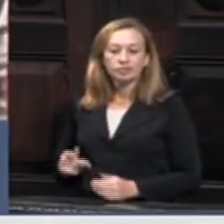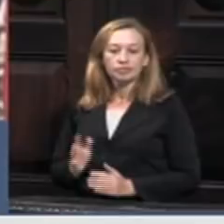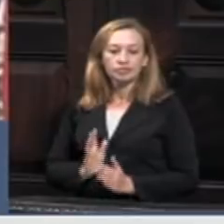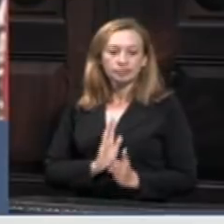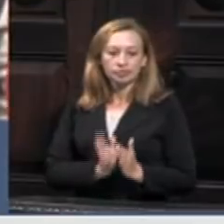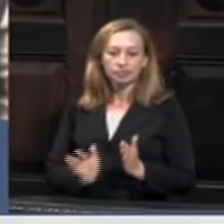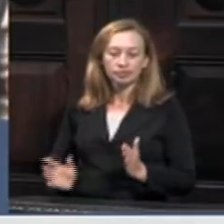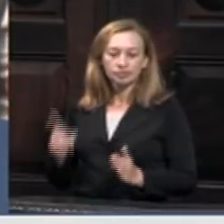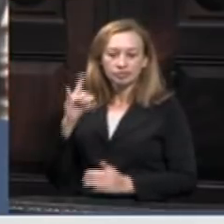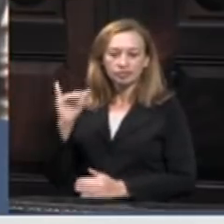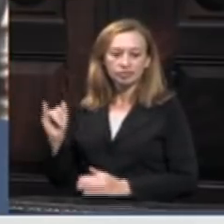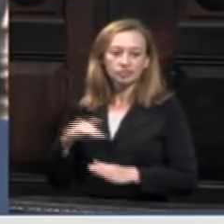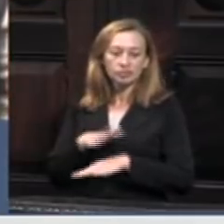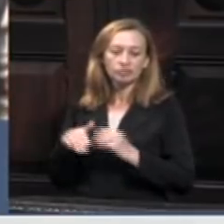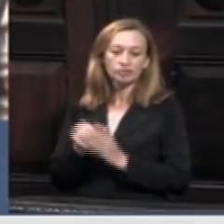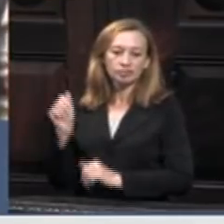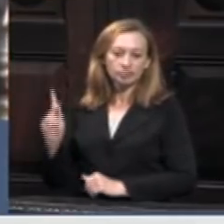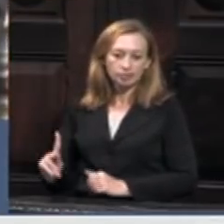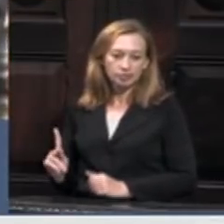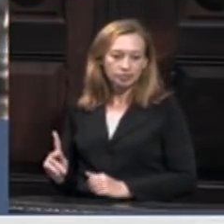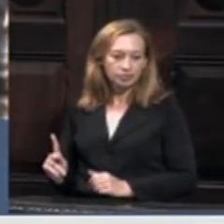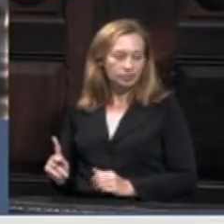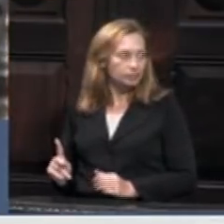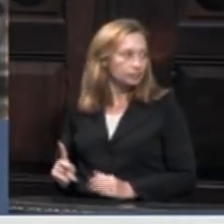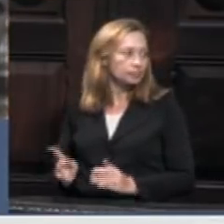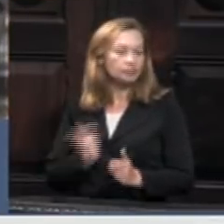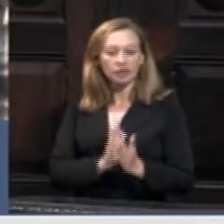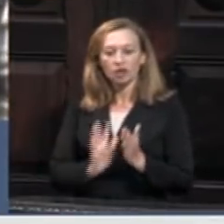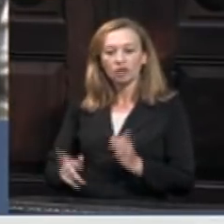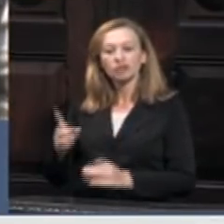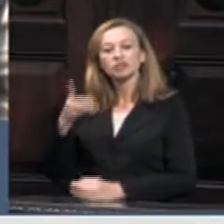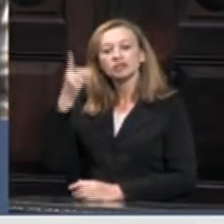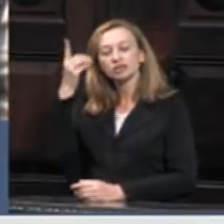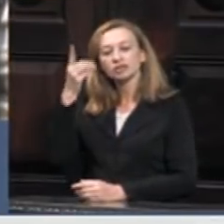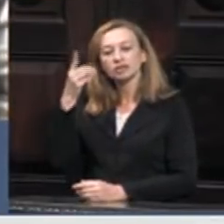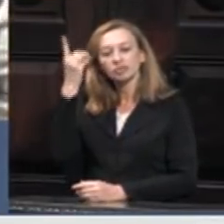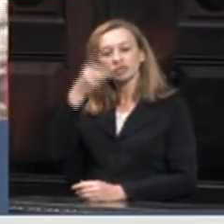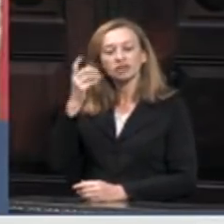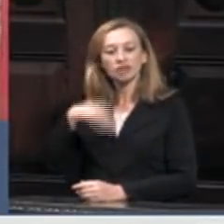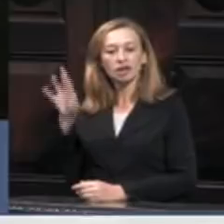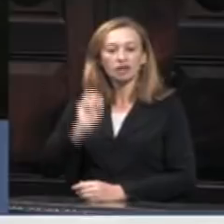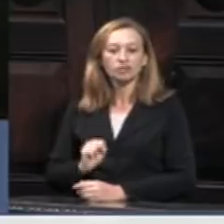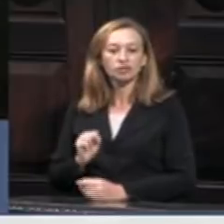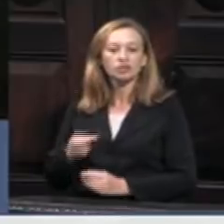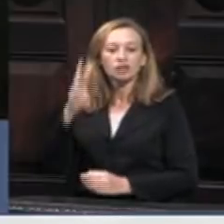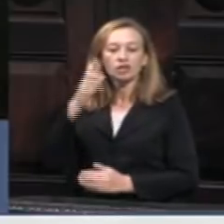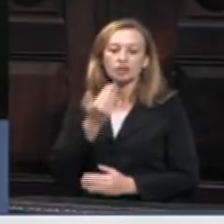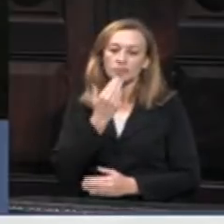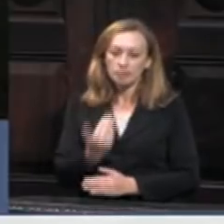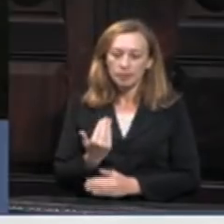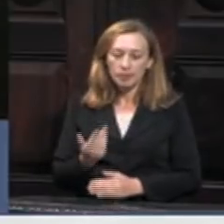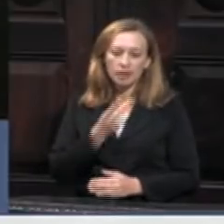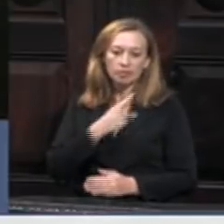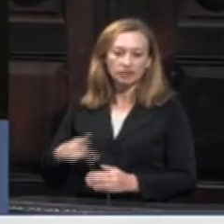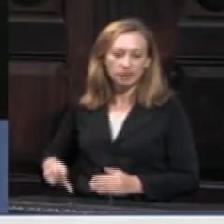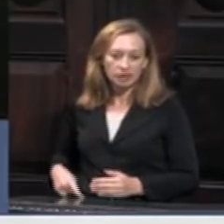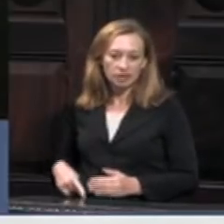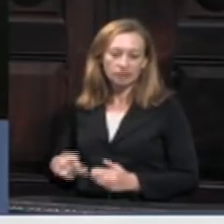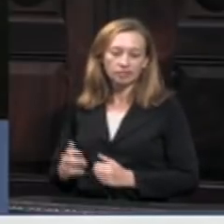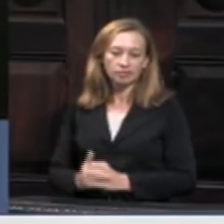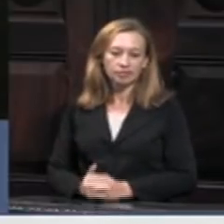com a extraordinária. Senhores que aprovam isso, que não estão aprovados. Pela ordem, deputado Carlos Mink. Senhor presidente, só para dizer a Vossa Excelência que, apesar da